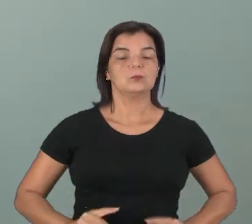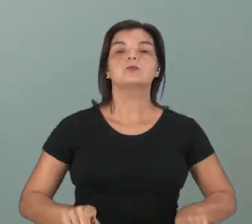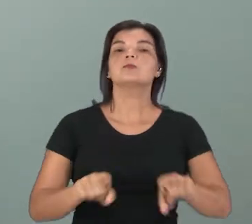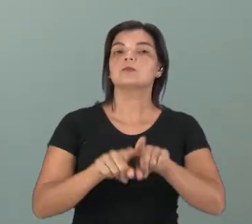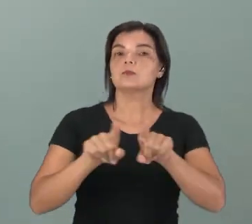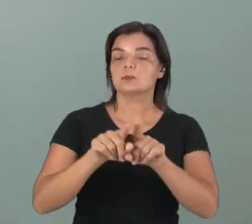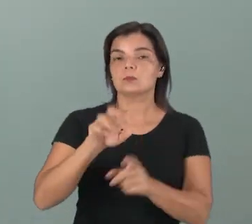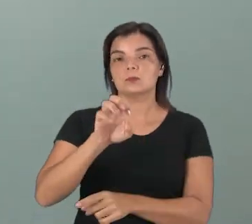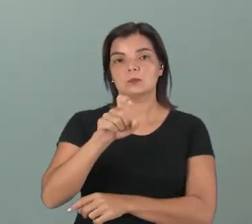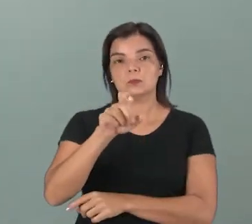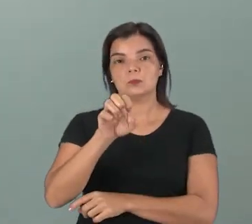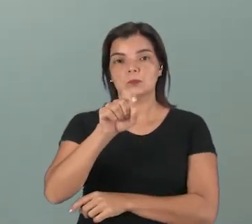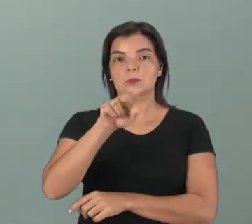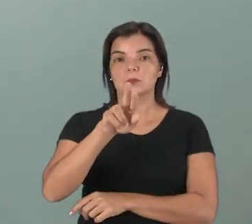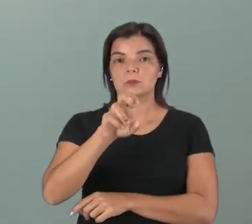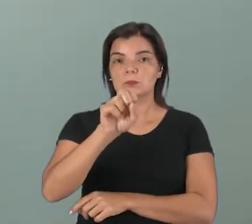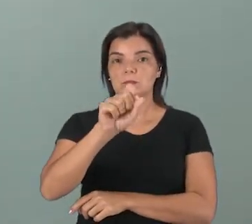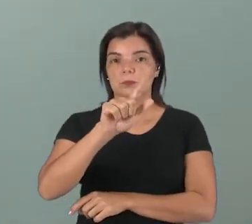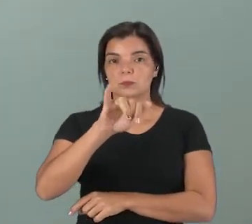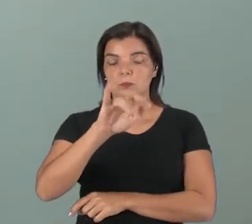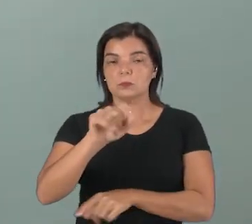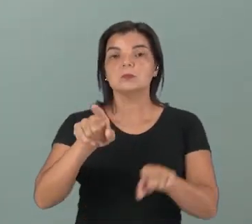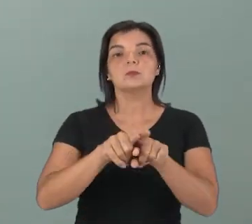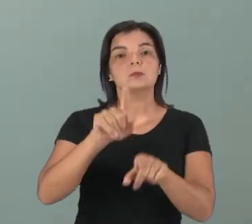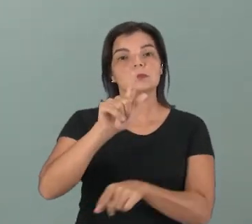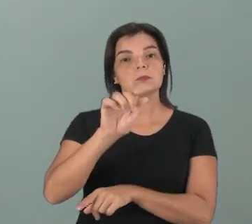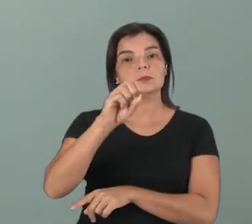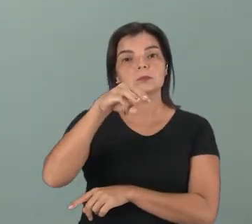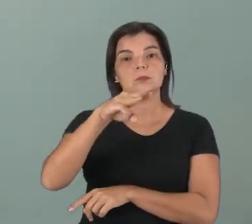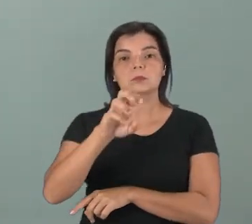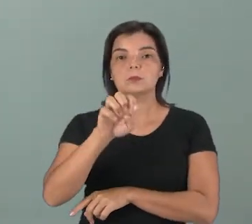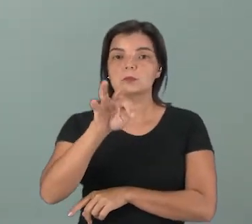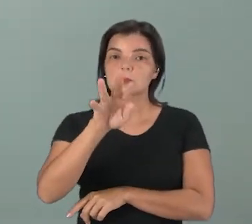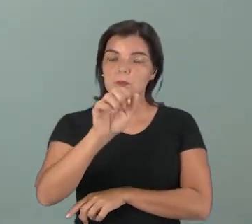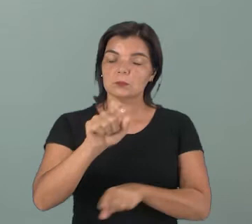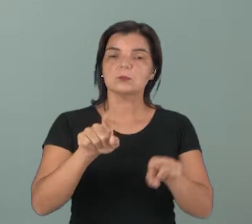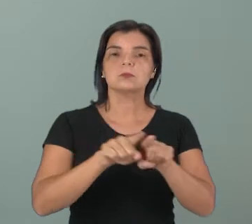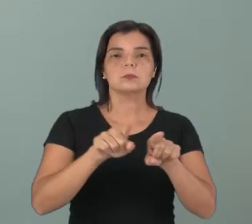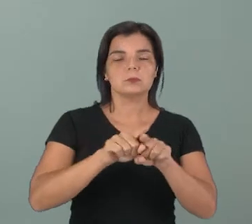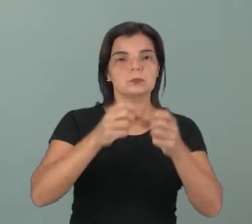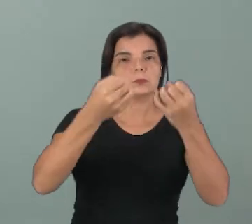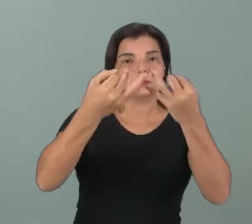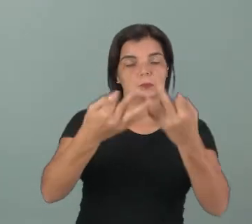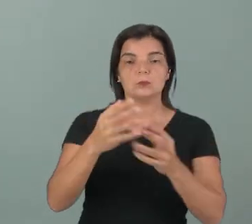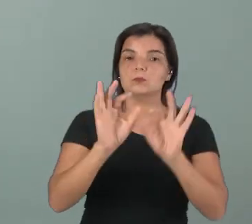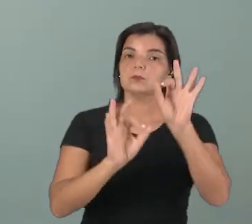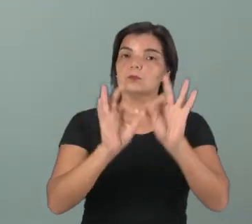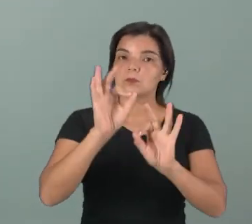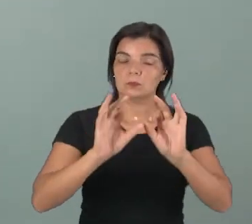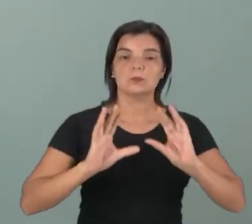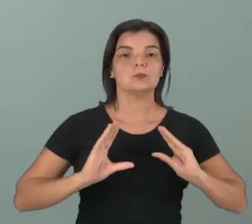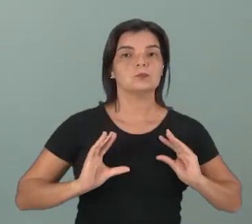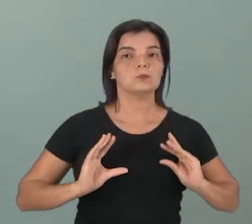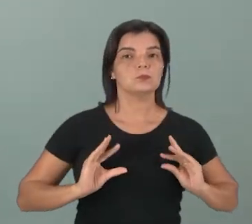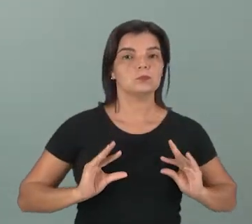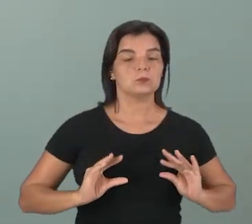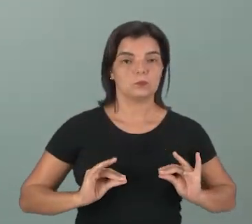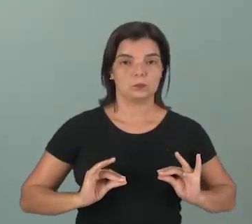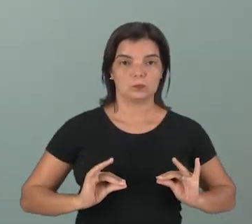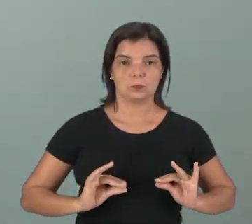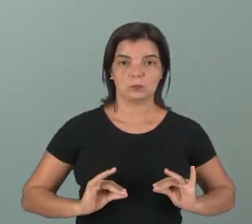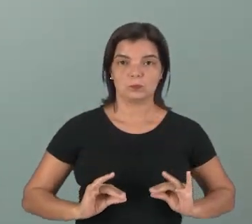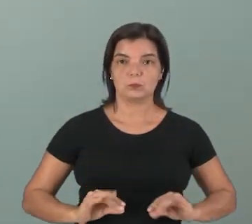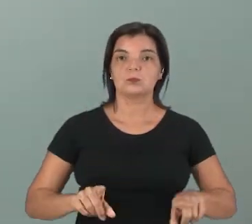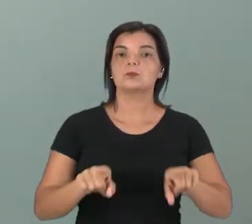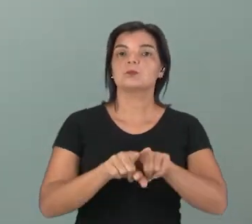pela produção dos gametas. Falando aí do sistema reprodutor feminino, a gente vai ter produção de hormônios específicos.